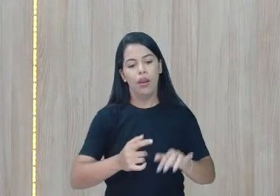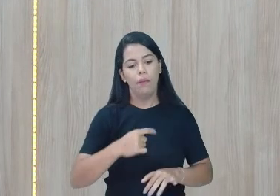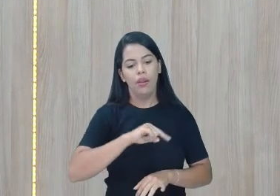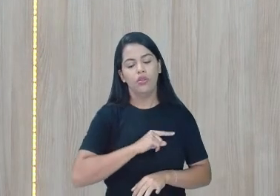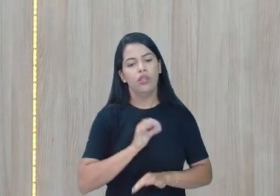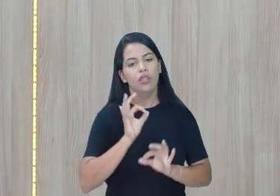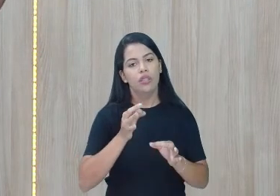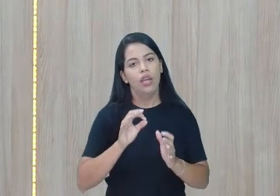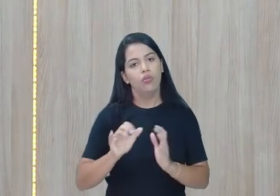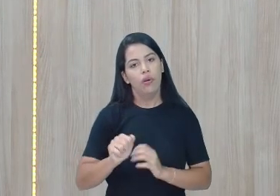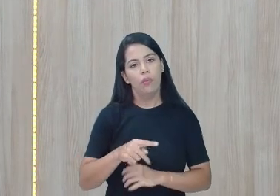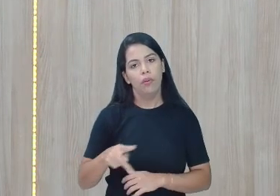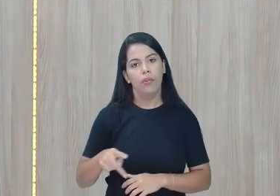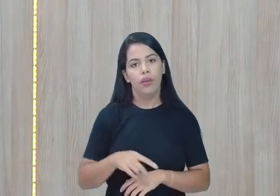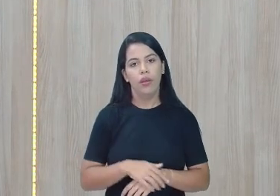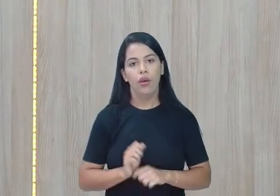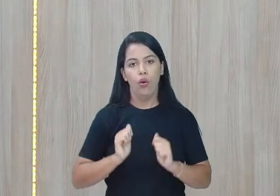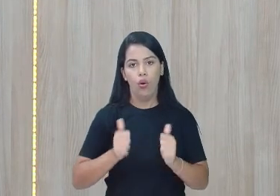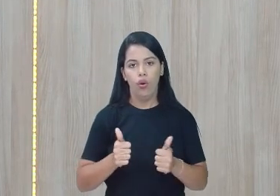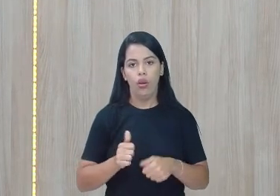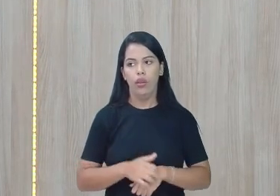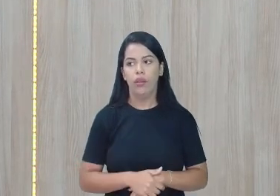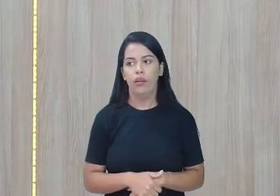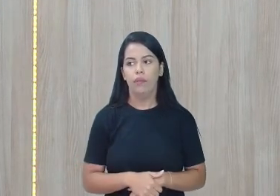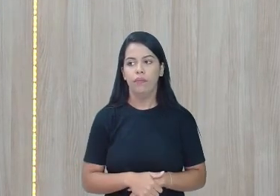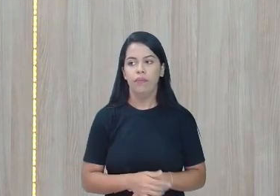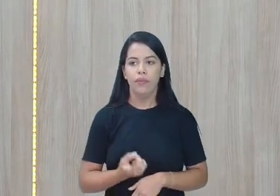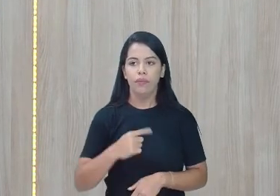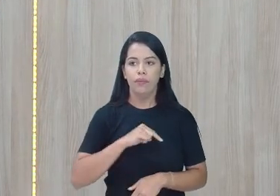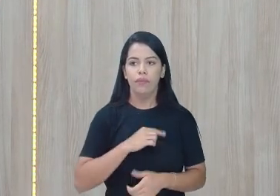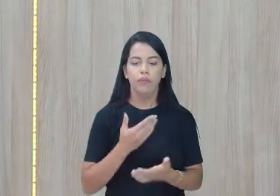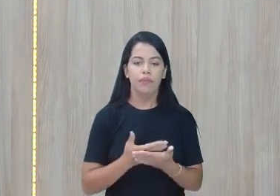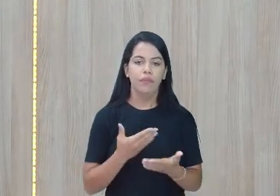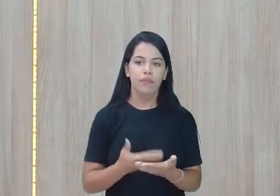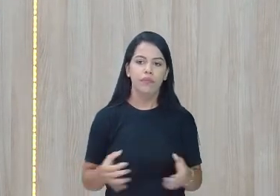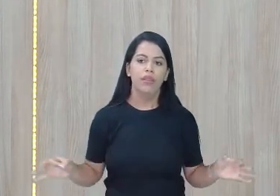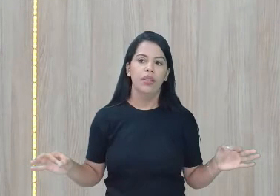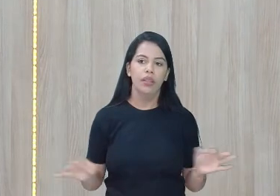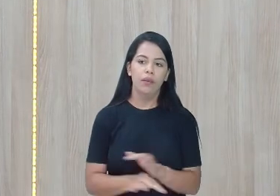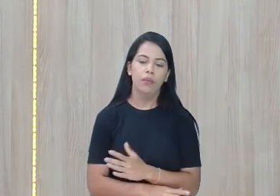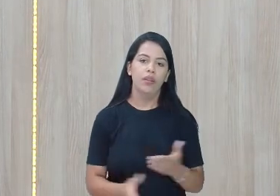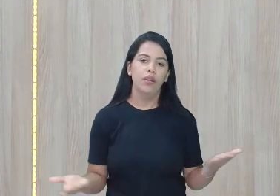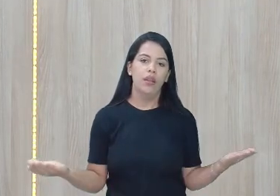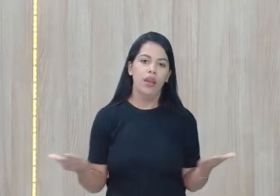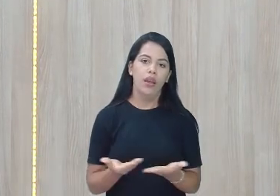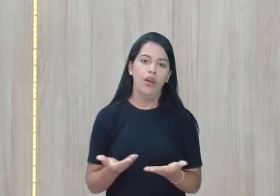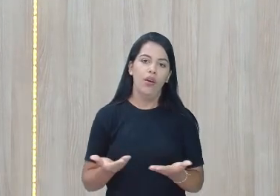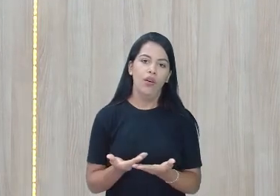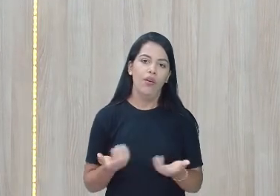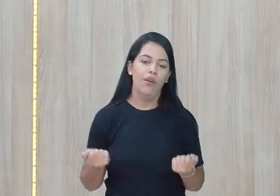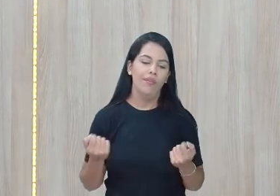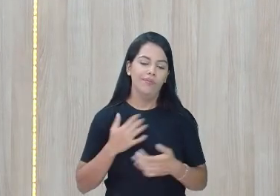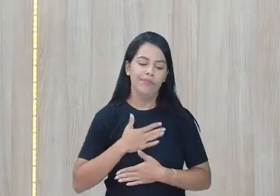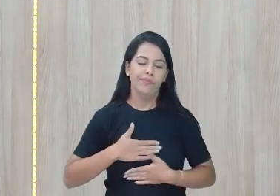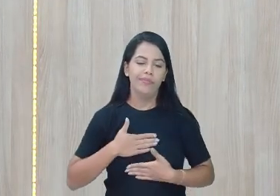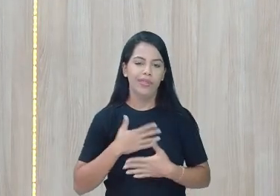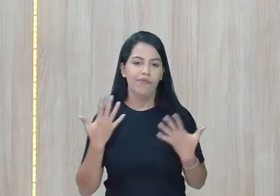que você já tem o QR Code. Tá certo? A nossa aula vai chegando ao fim, minha gente. Foi uma alegria